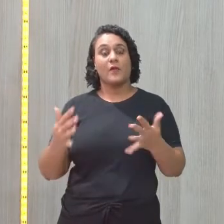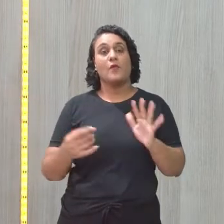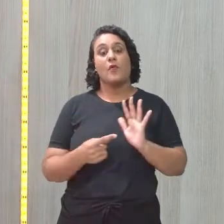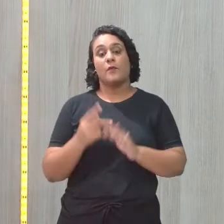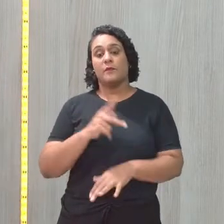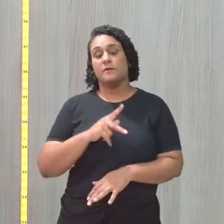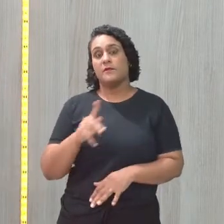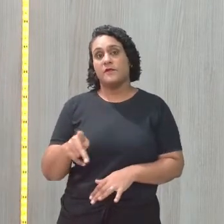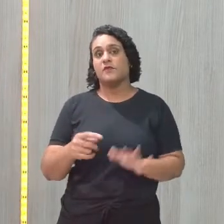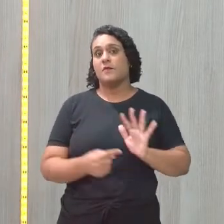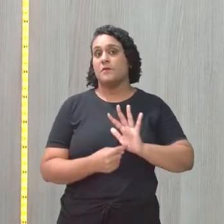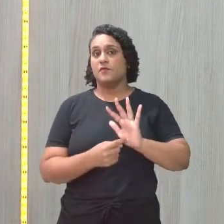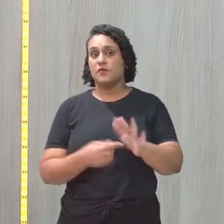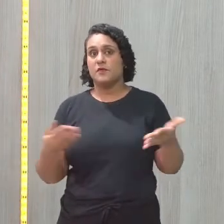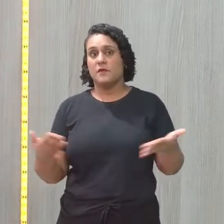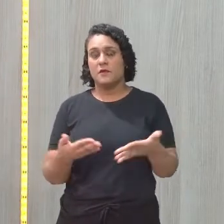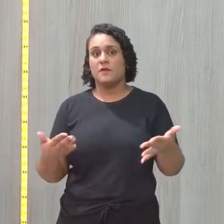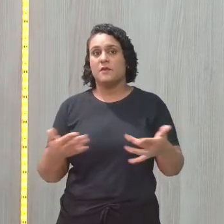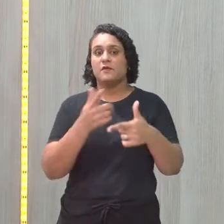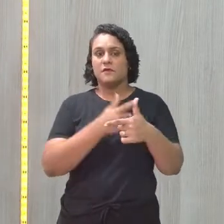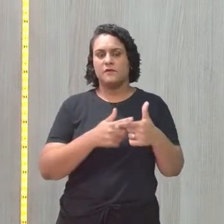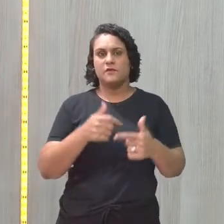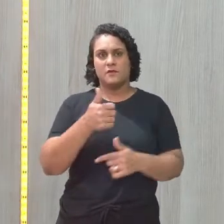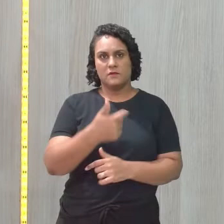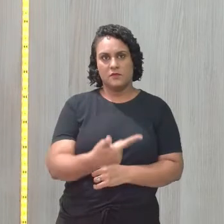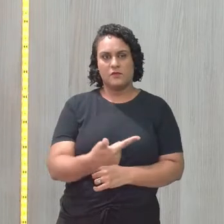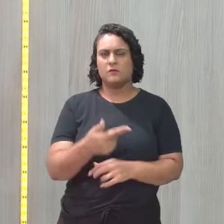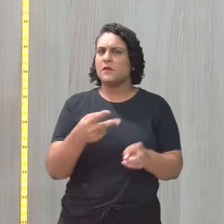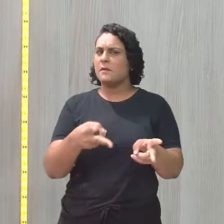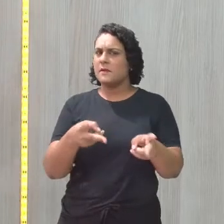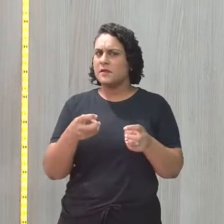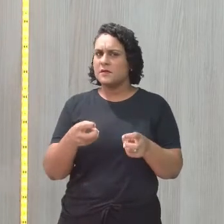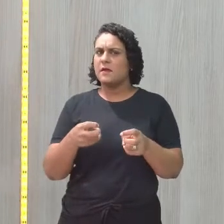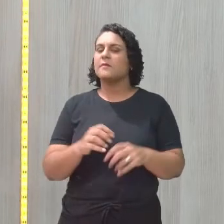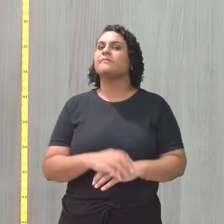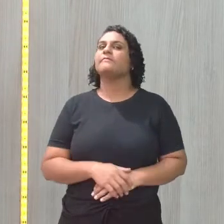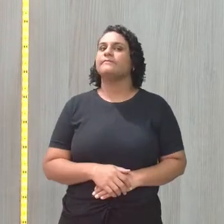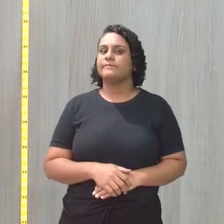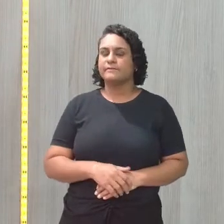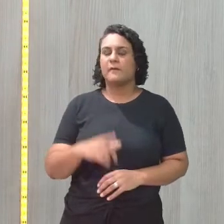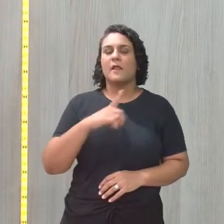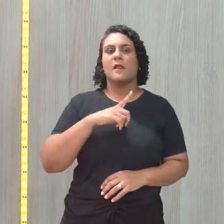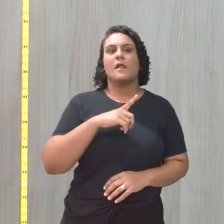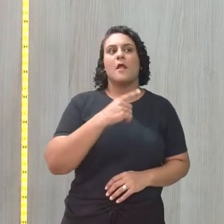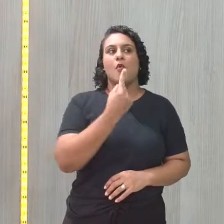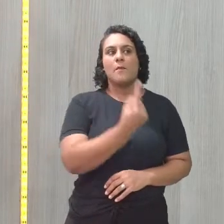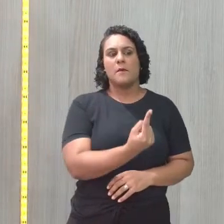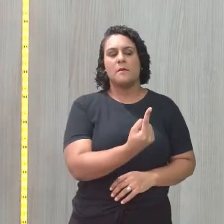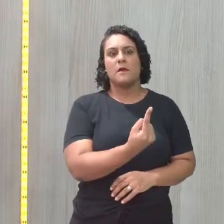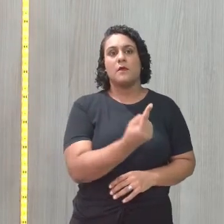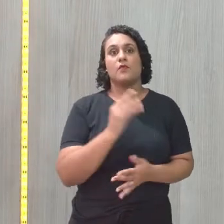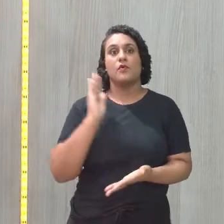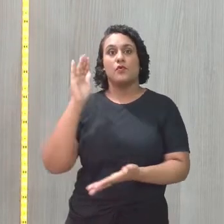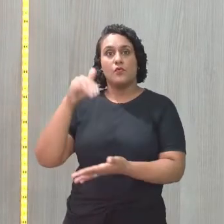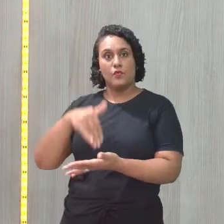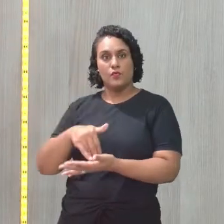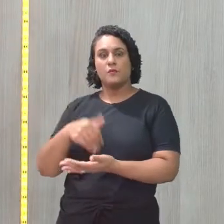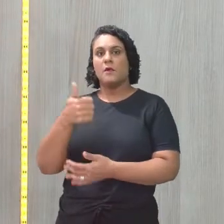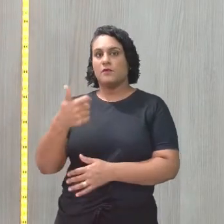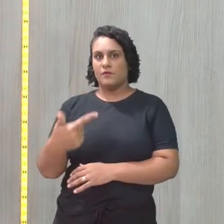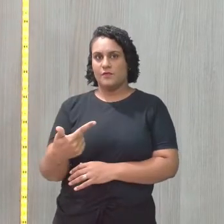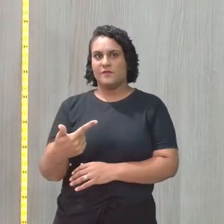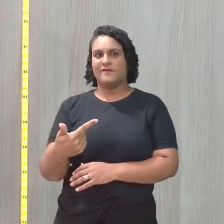aí. Os divisores do 12, então pode notar que na lista está lá o primeiro é o 1 e o último é o